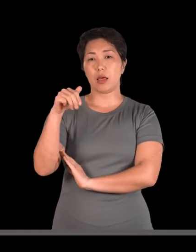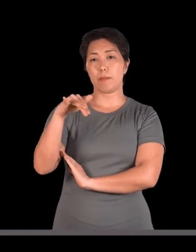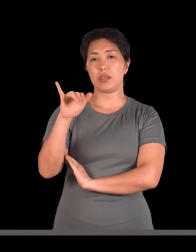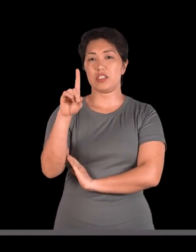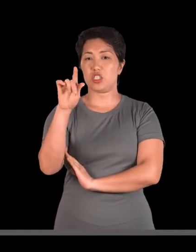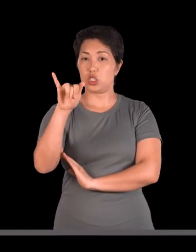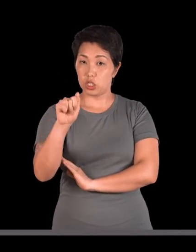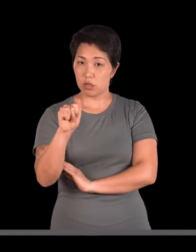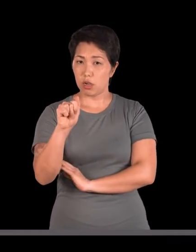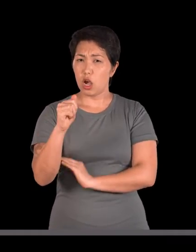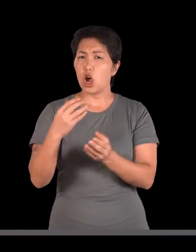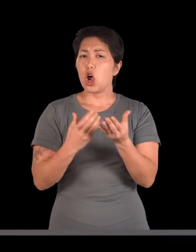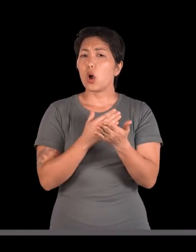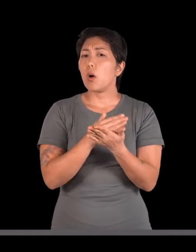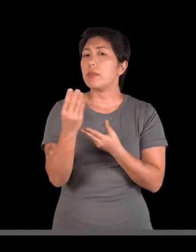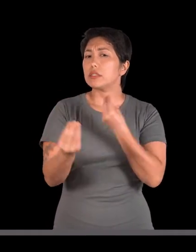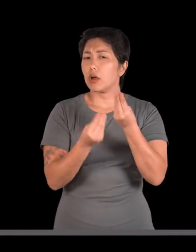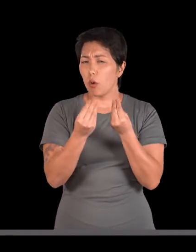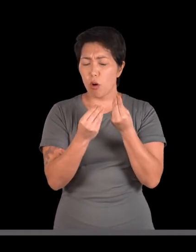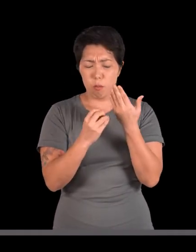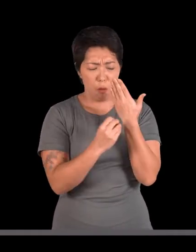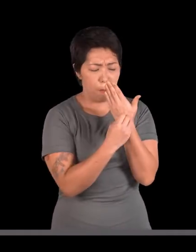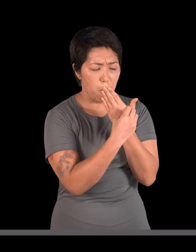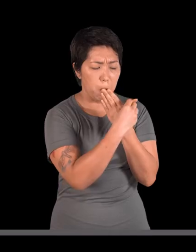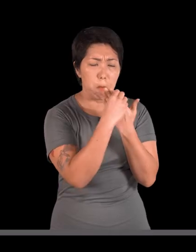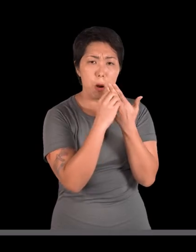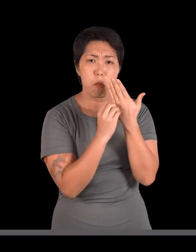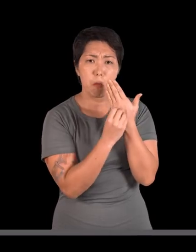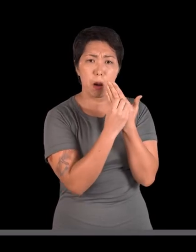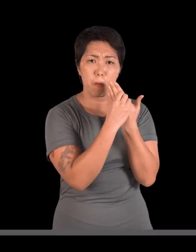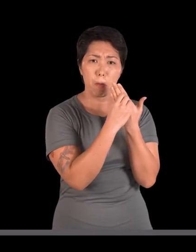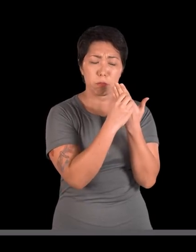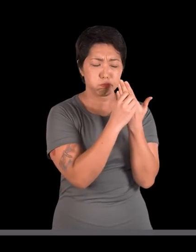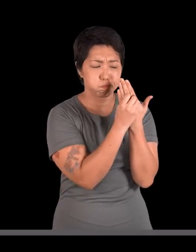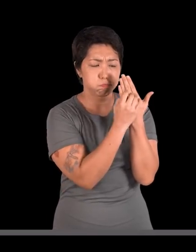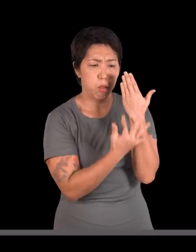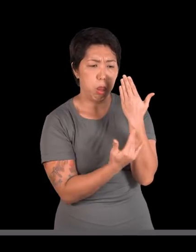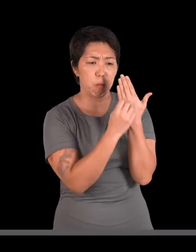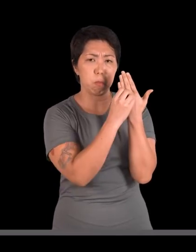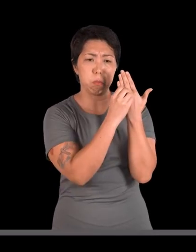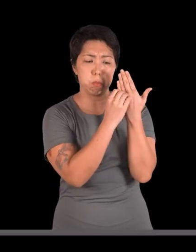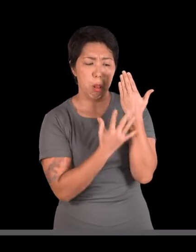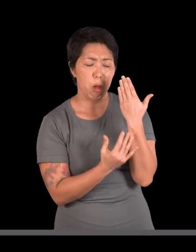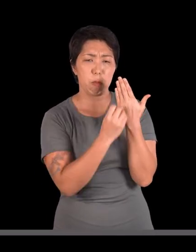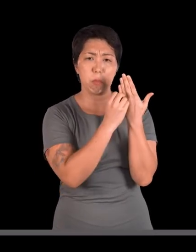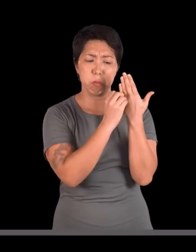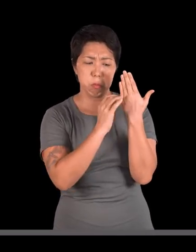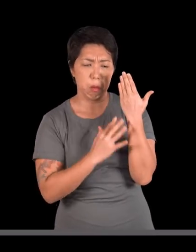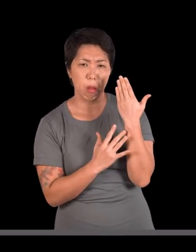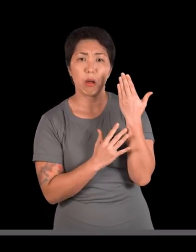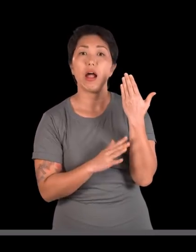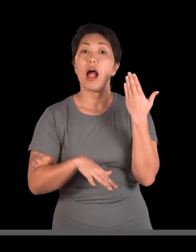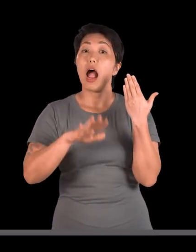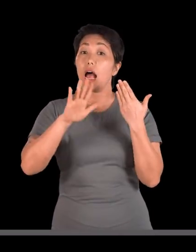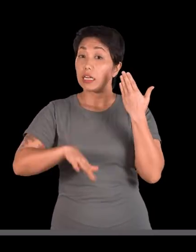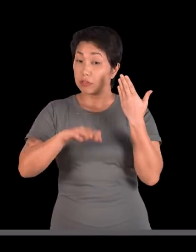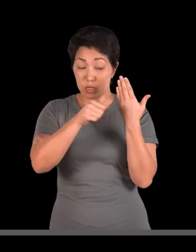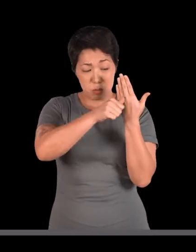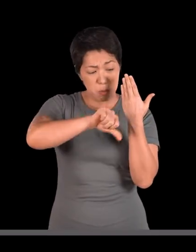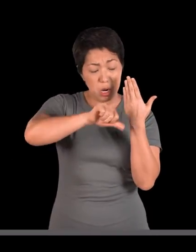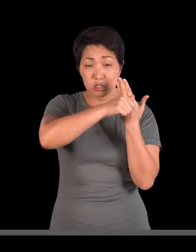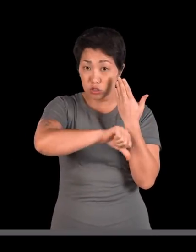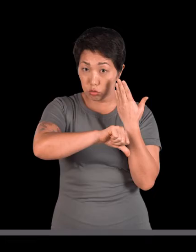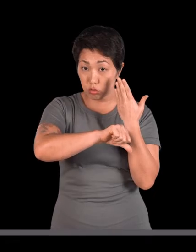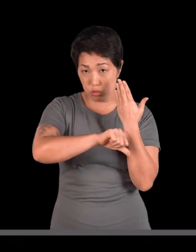com pequenas vesículas, pequenas bolhas na região íntima, levando a ulcerações, a uma espécie de machucado, muitas